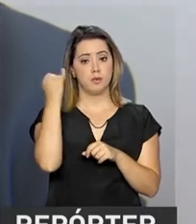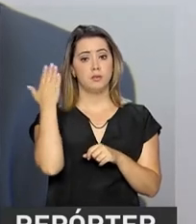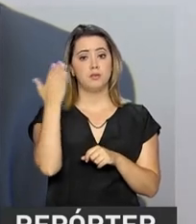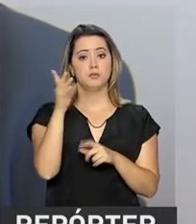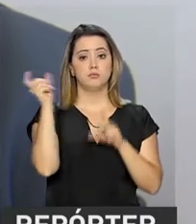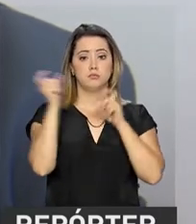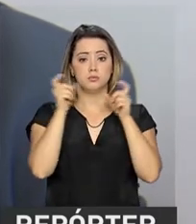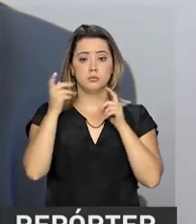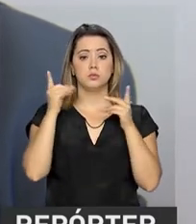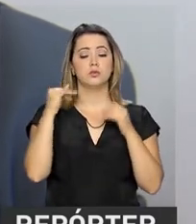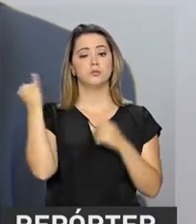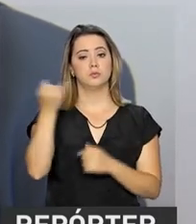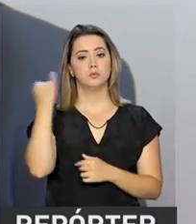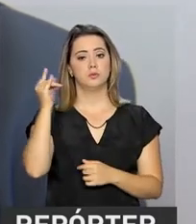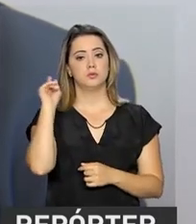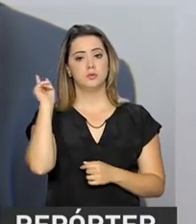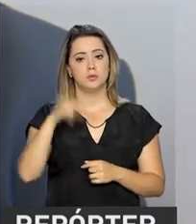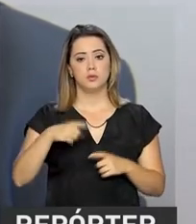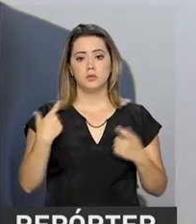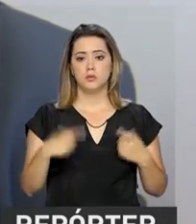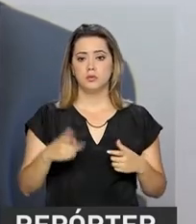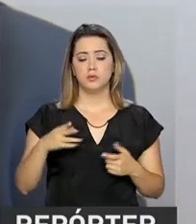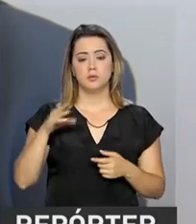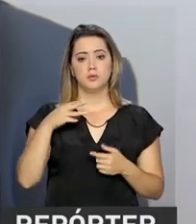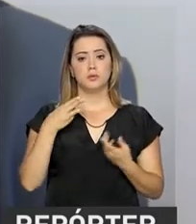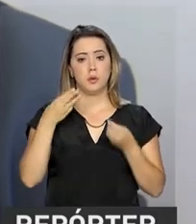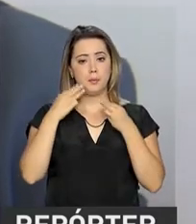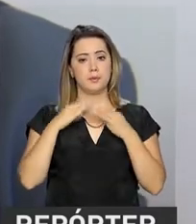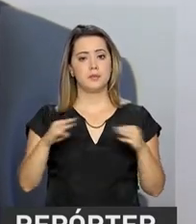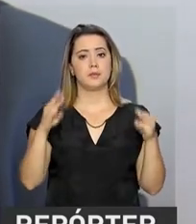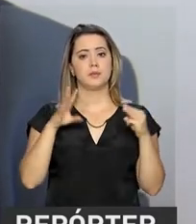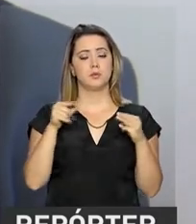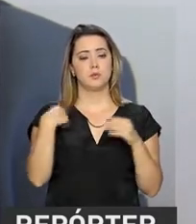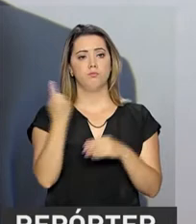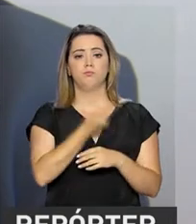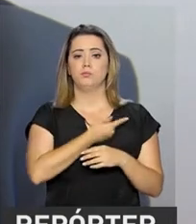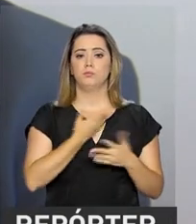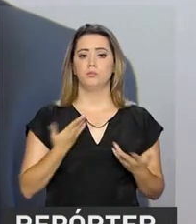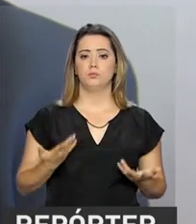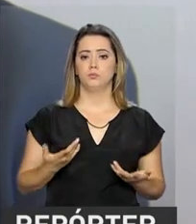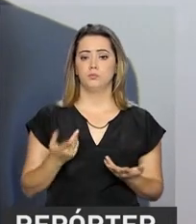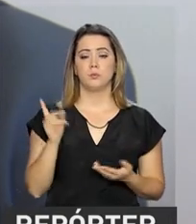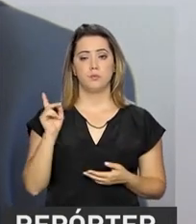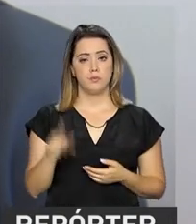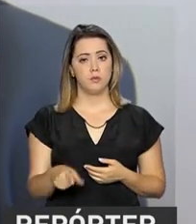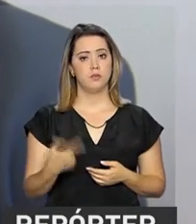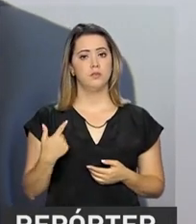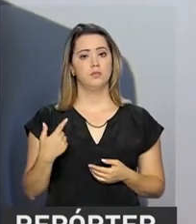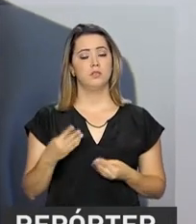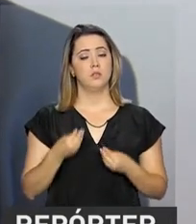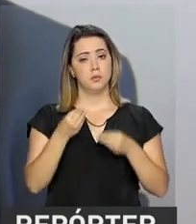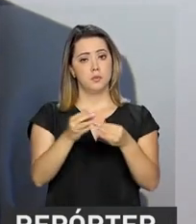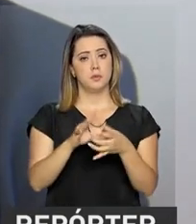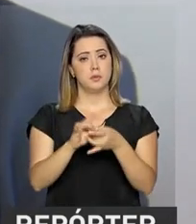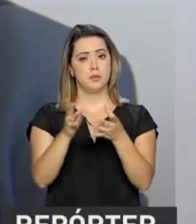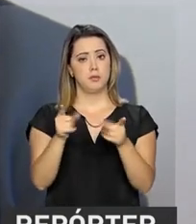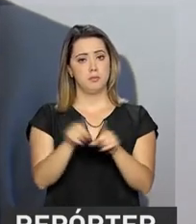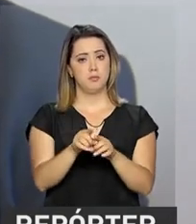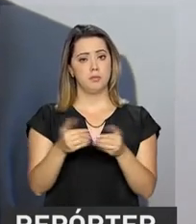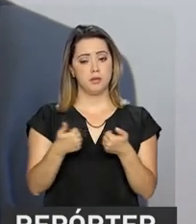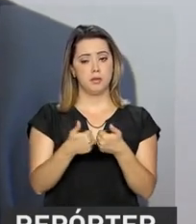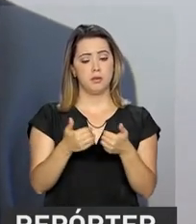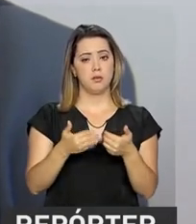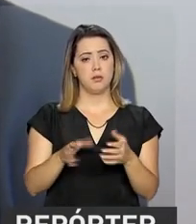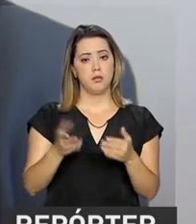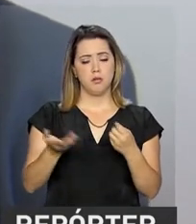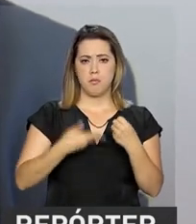atrativos enfim é uma omissão tem a missão de todos nós é viabilizar o escoamento de produto